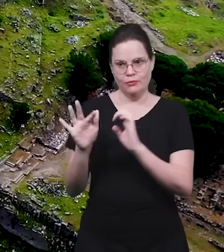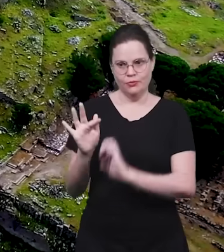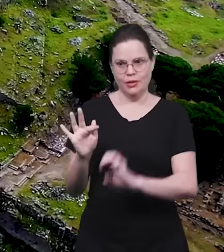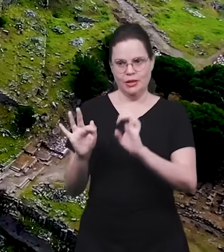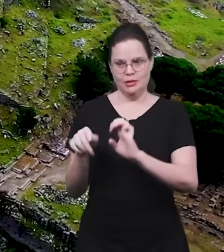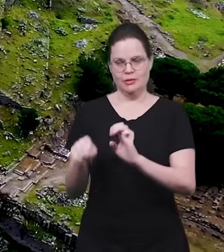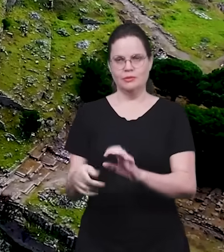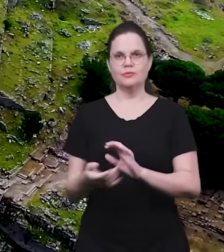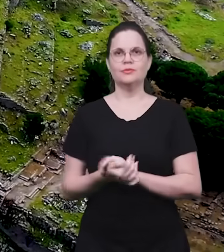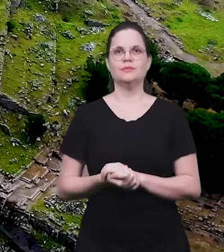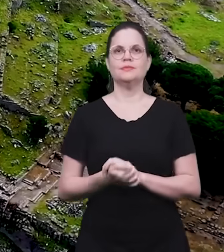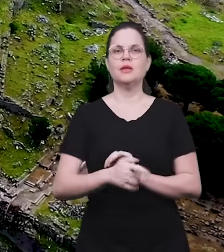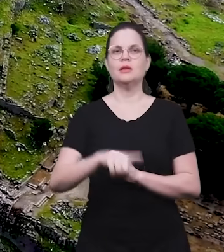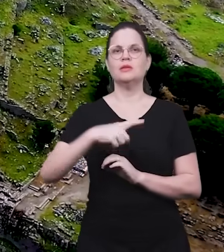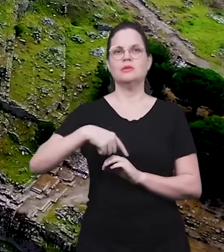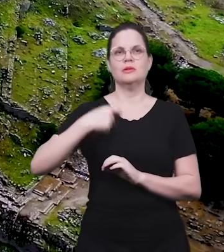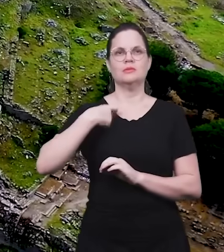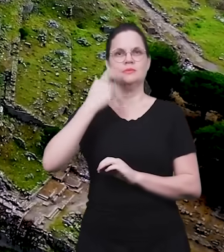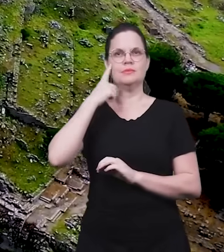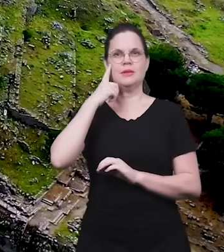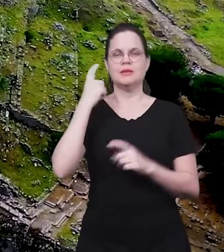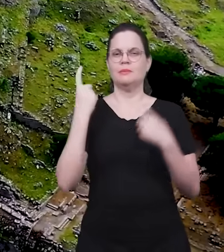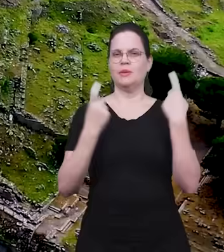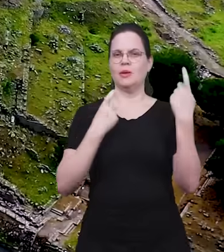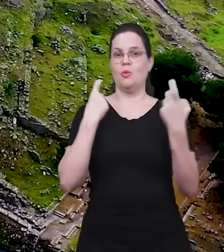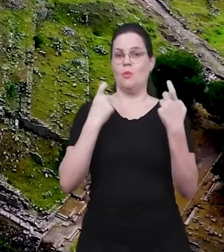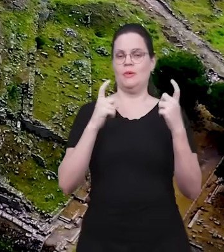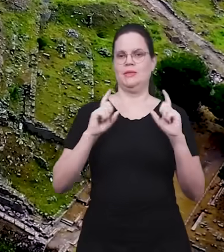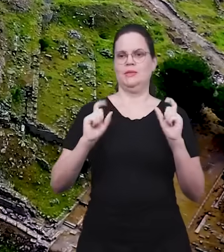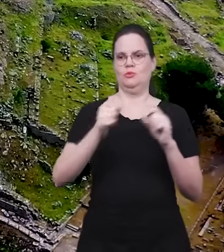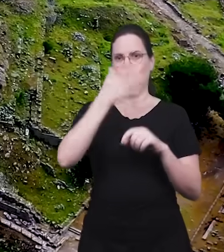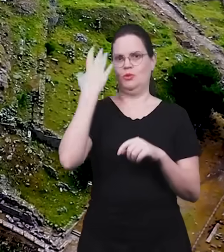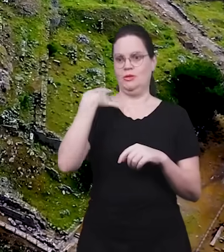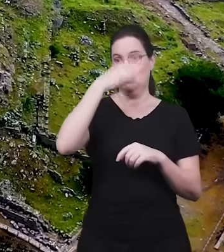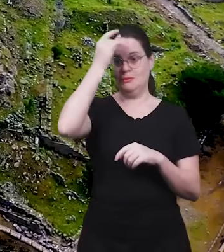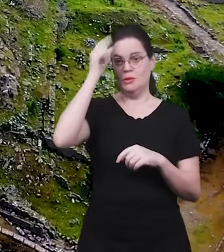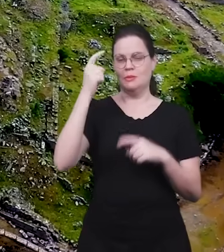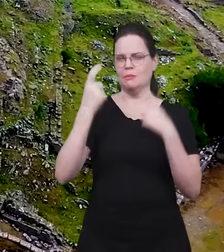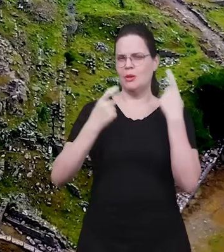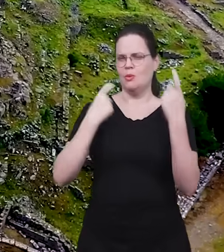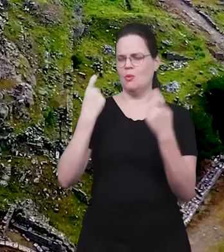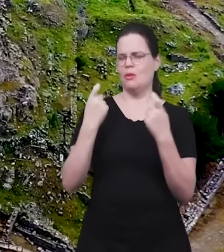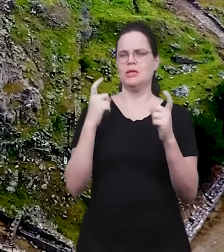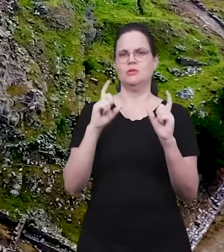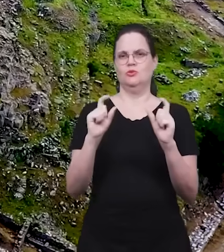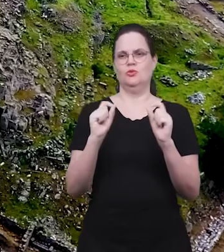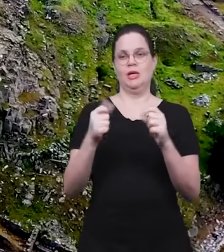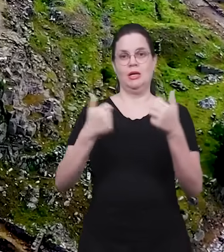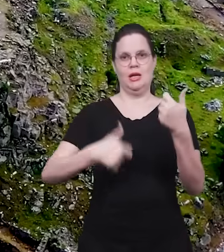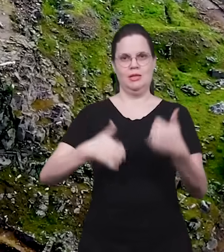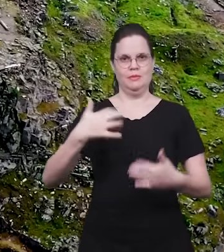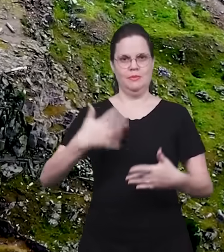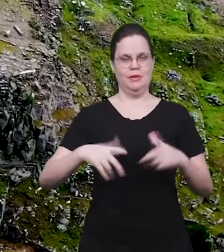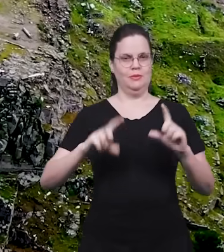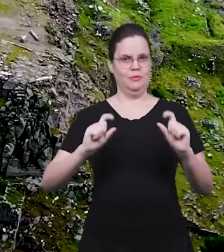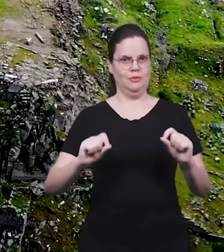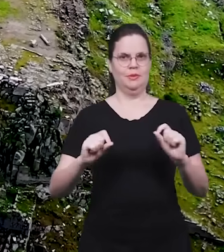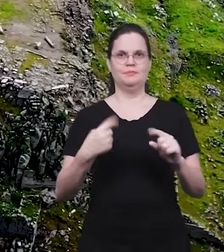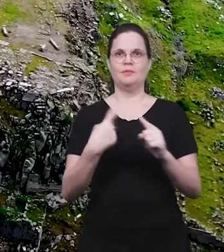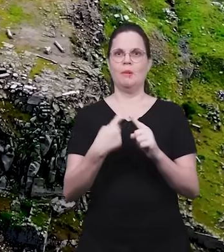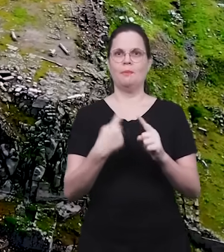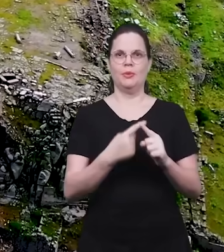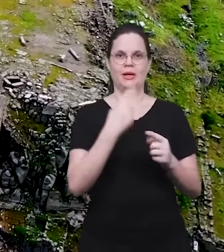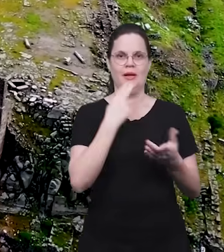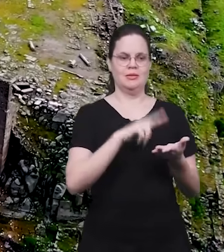a preocupação do Espírito Santo quando ele dita as cartas para mostrar